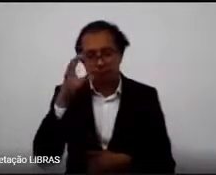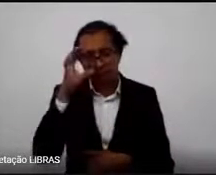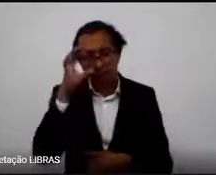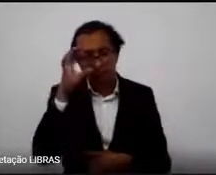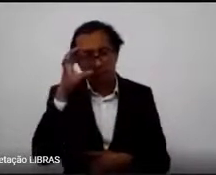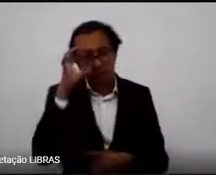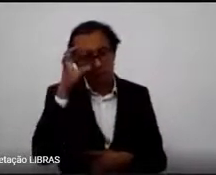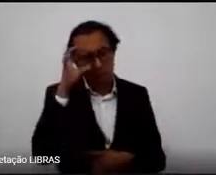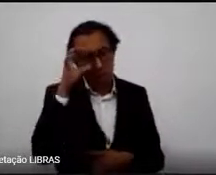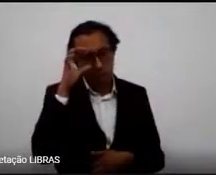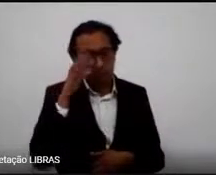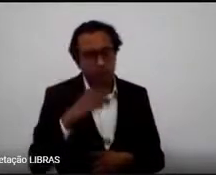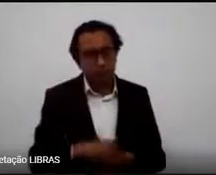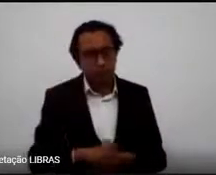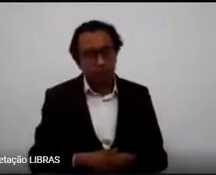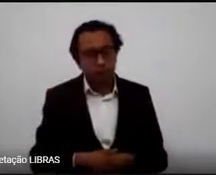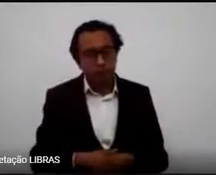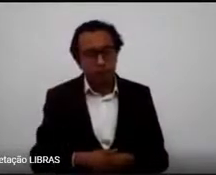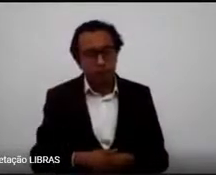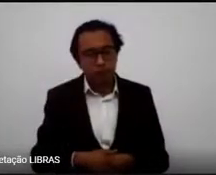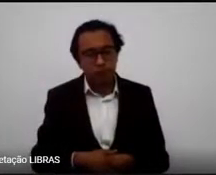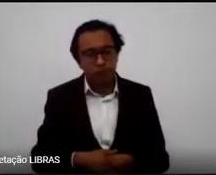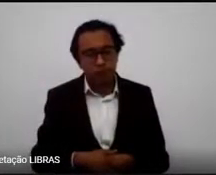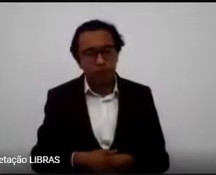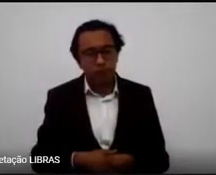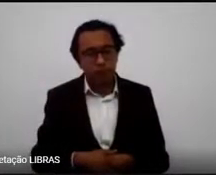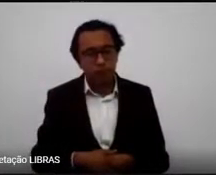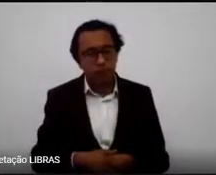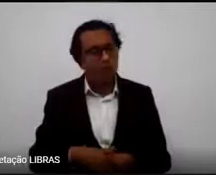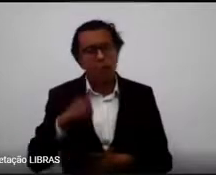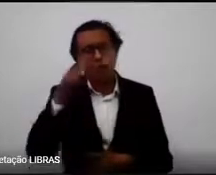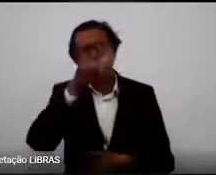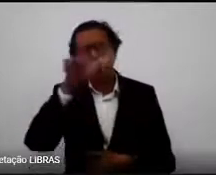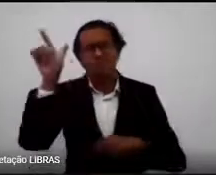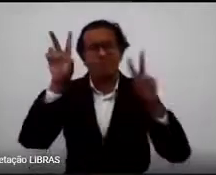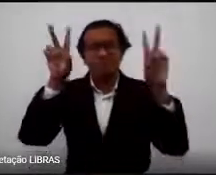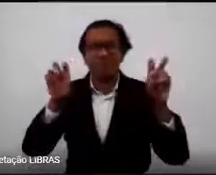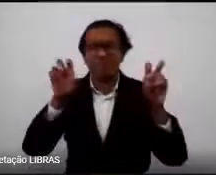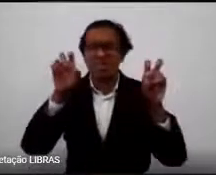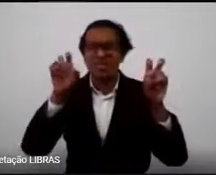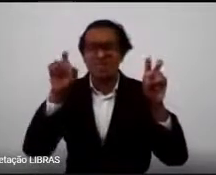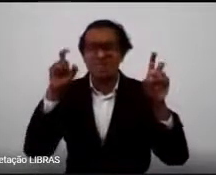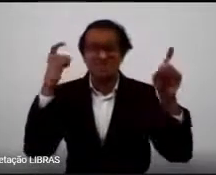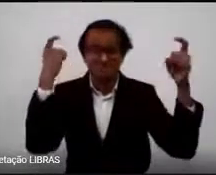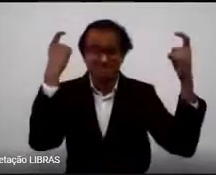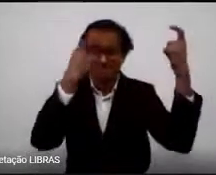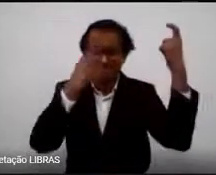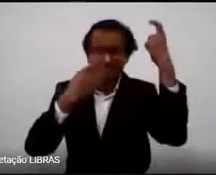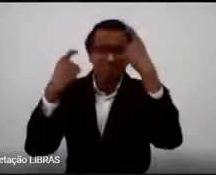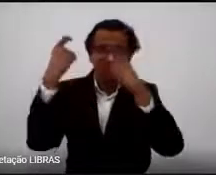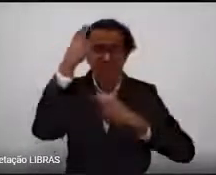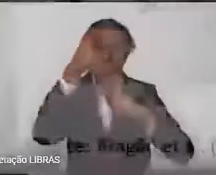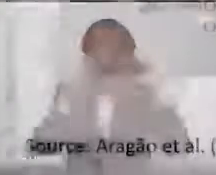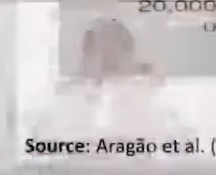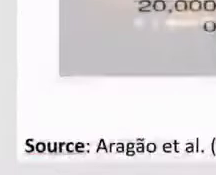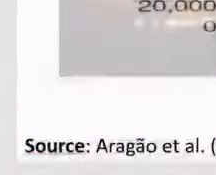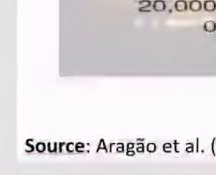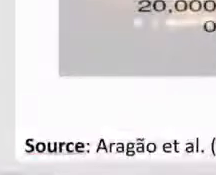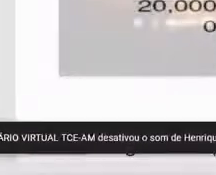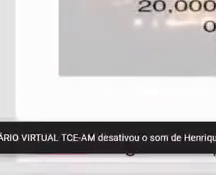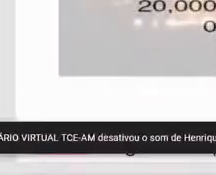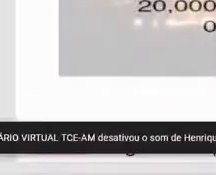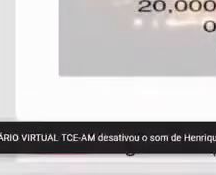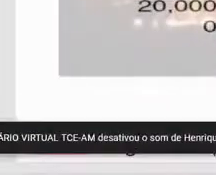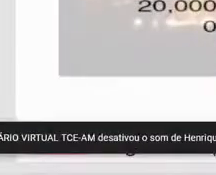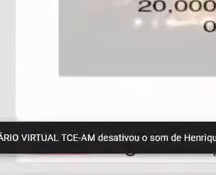Um outro fator muito preocupante é o aumento dos incêndios florestais. Esse gráfico mostra